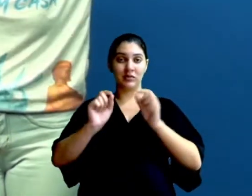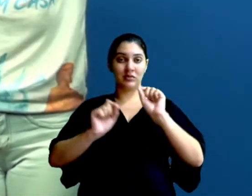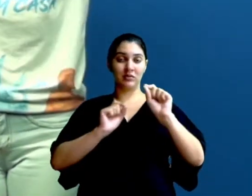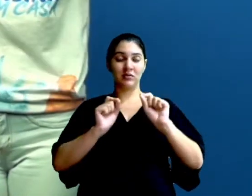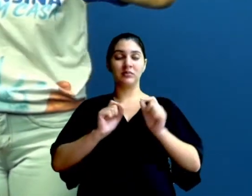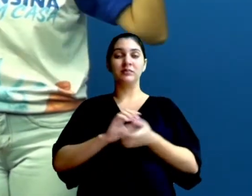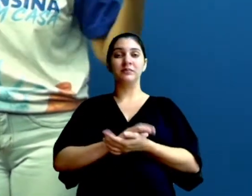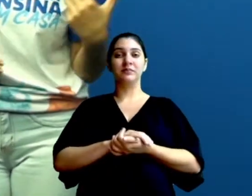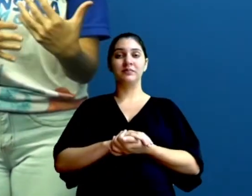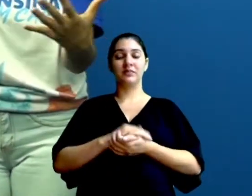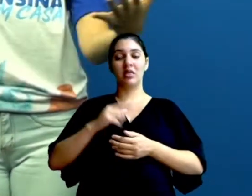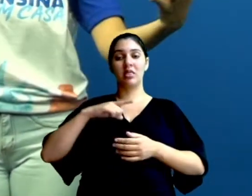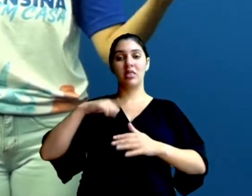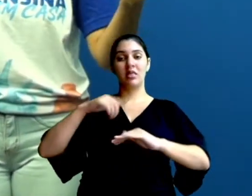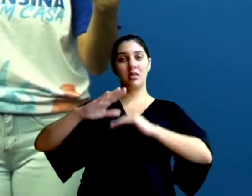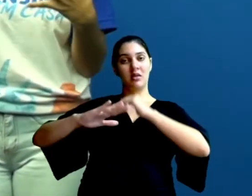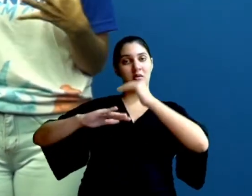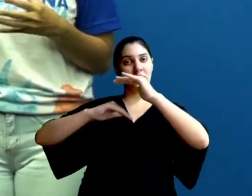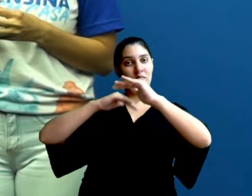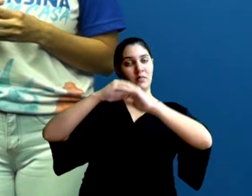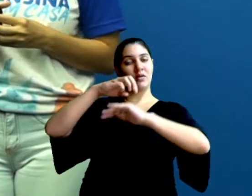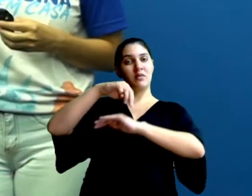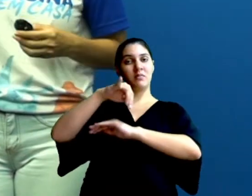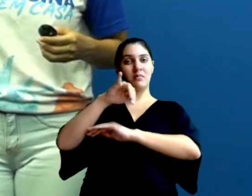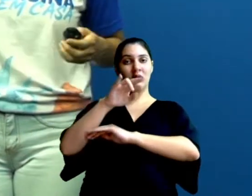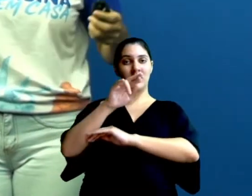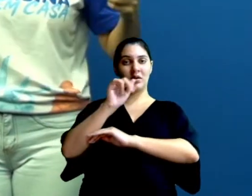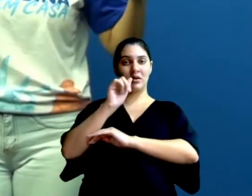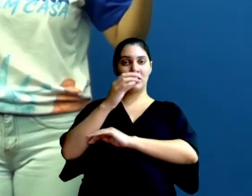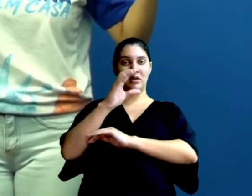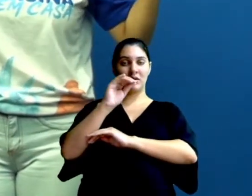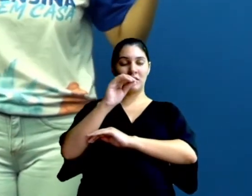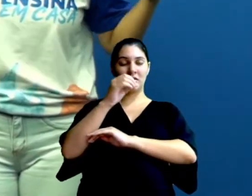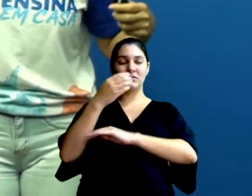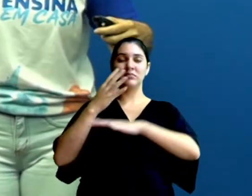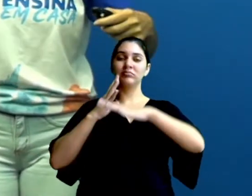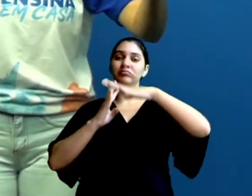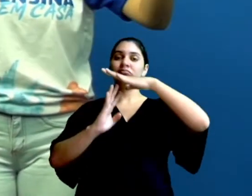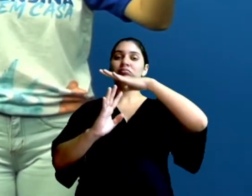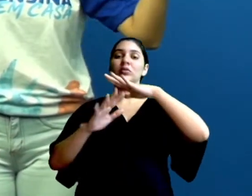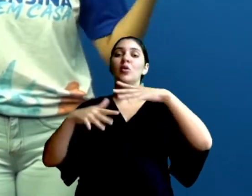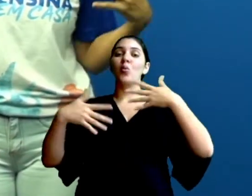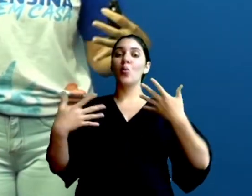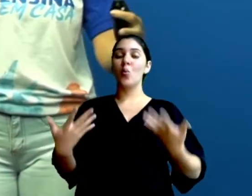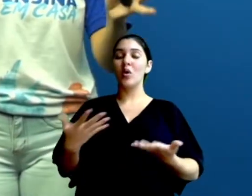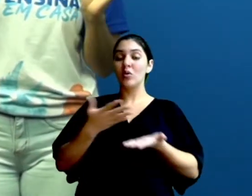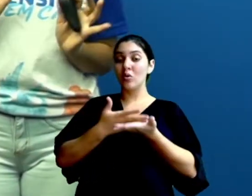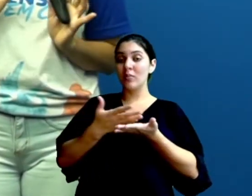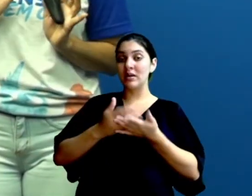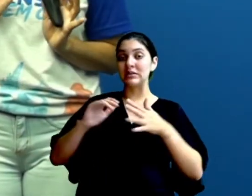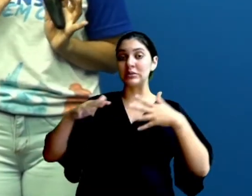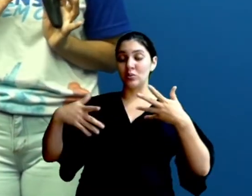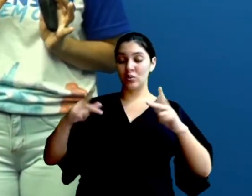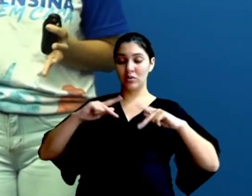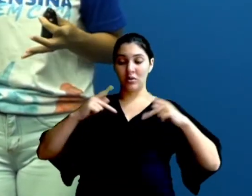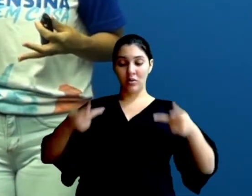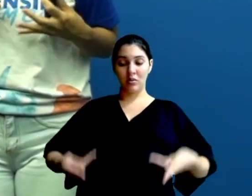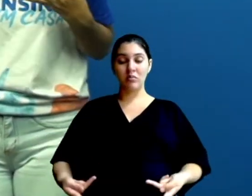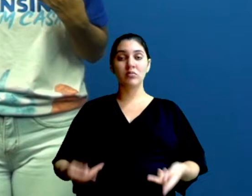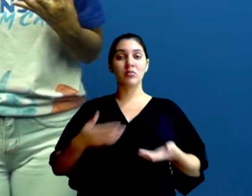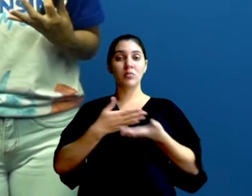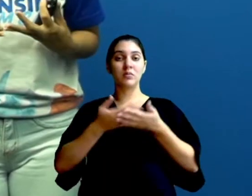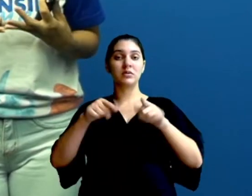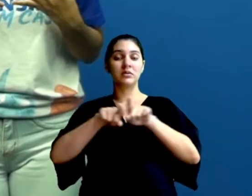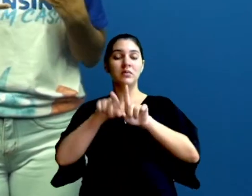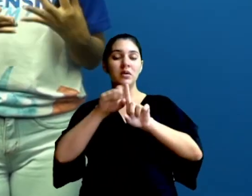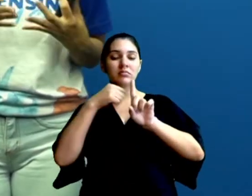já esse processo de migração inicia-se quando a humanidade começa a socializar-se e